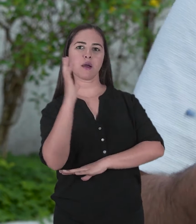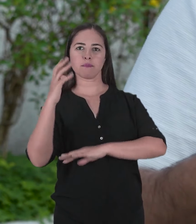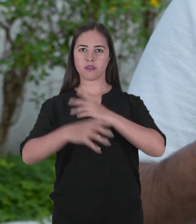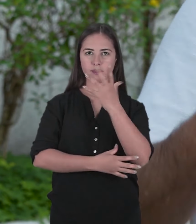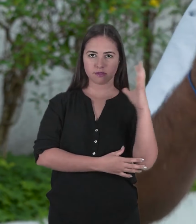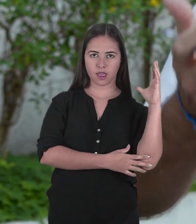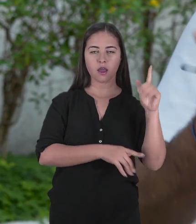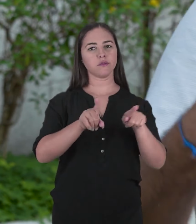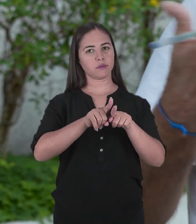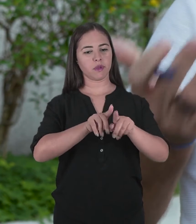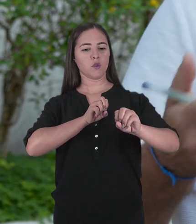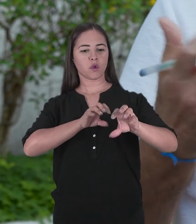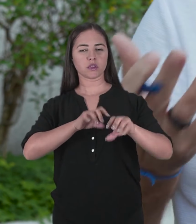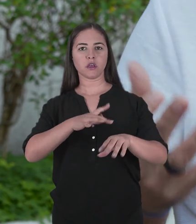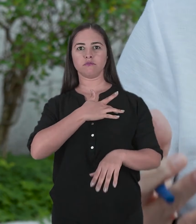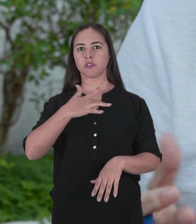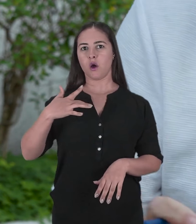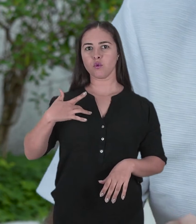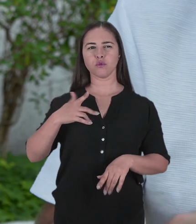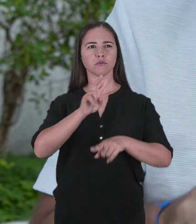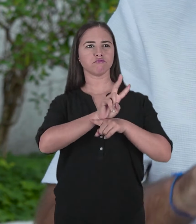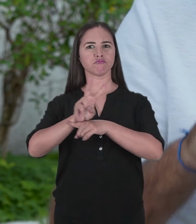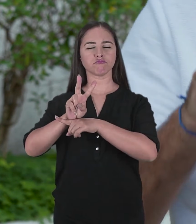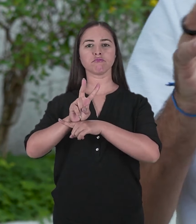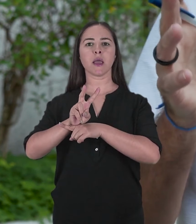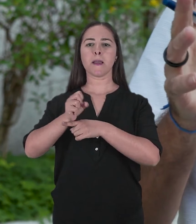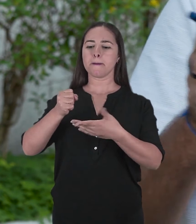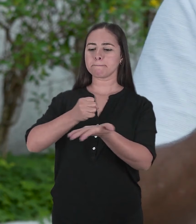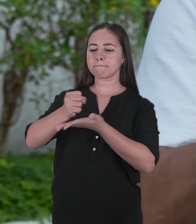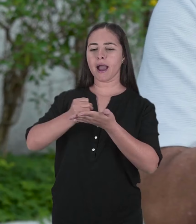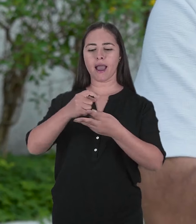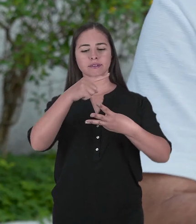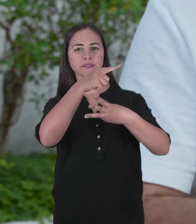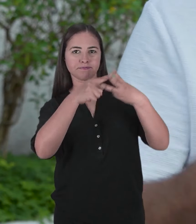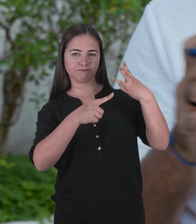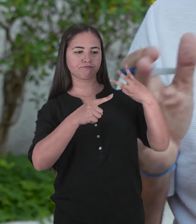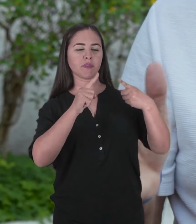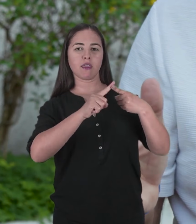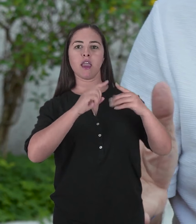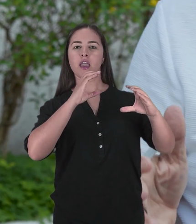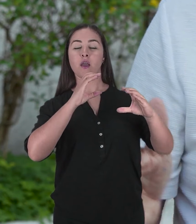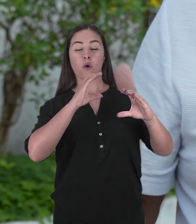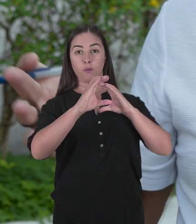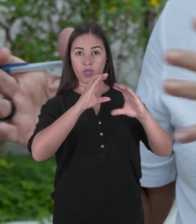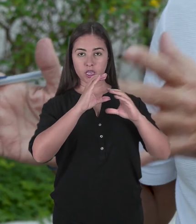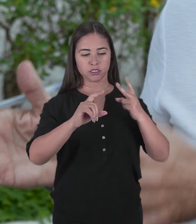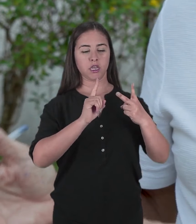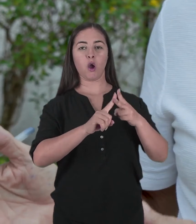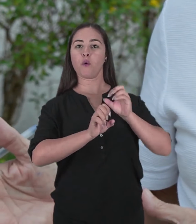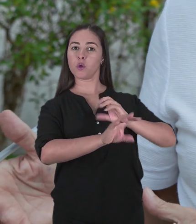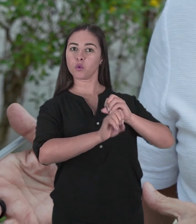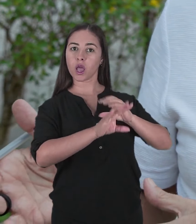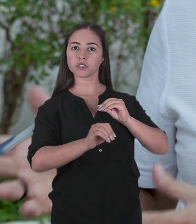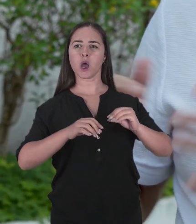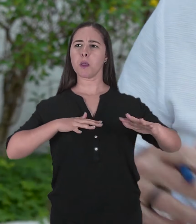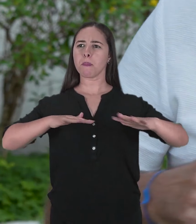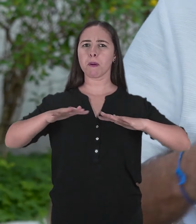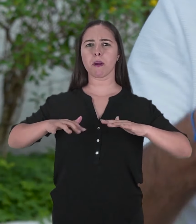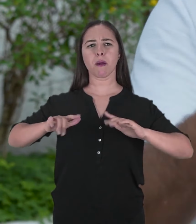ambiental e de educação em saúde, de vigilância, baseado num tripé educação, comunicação e mobilização